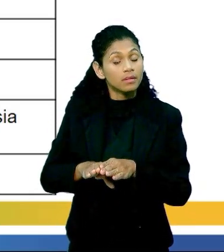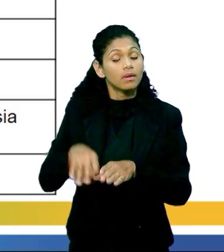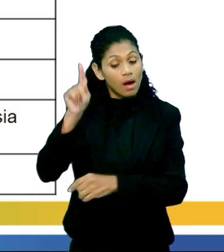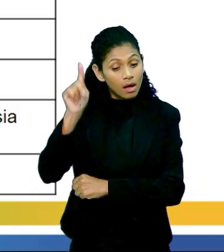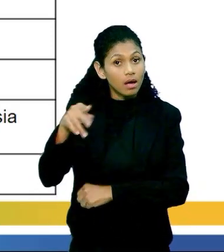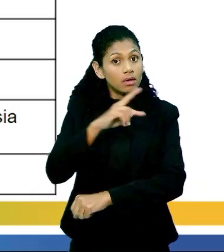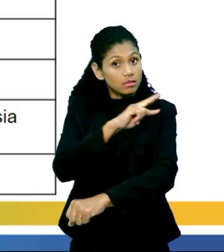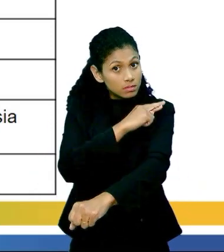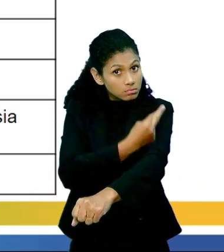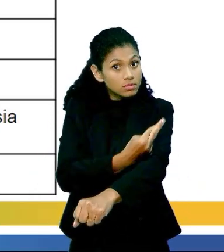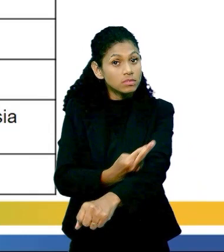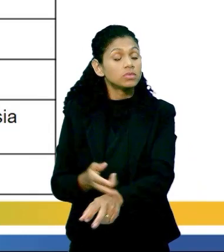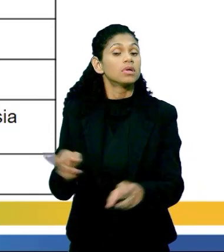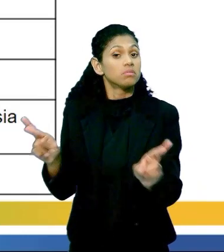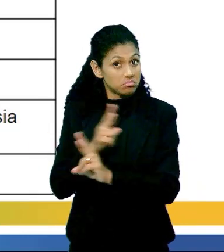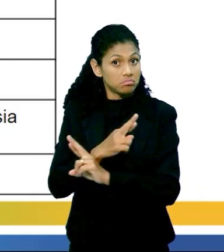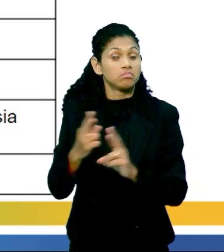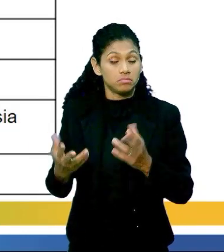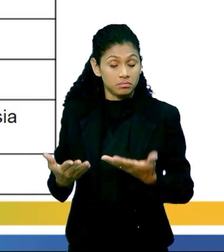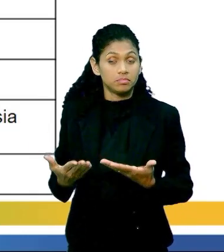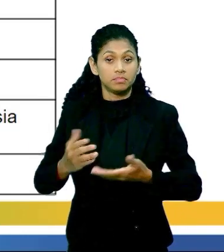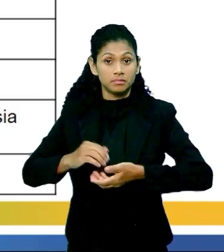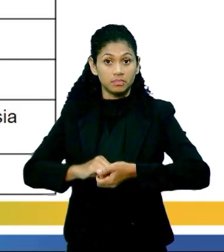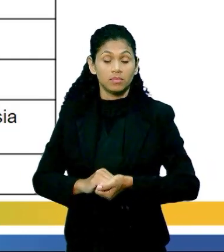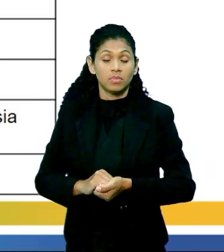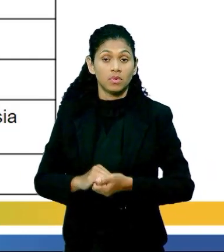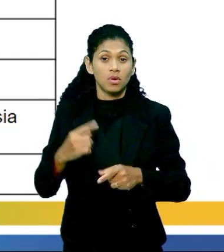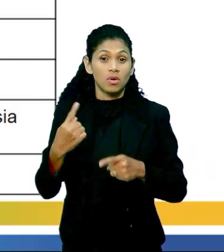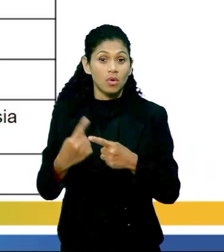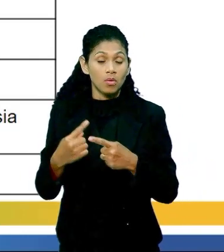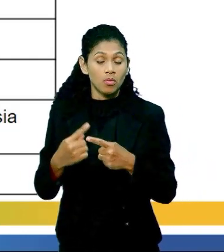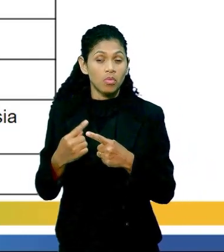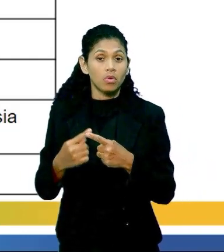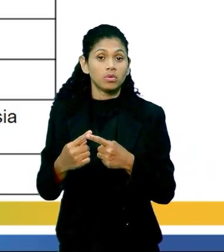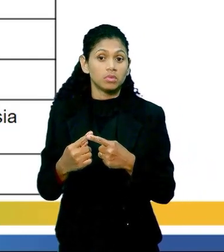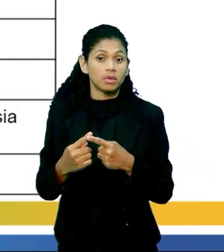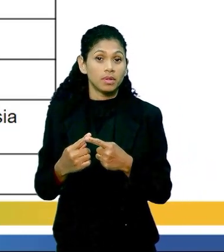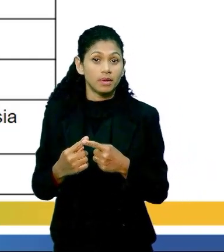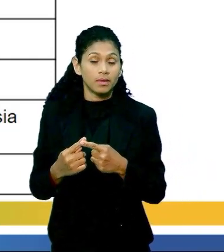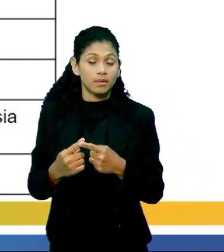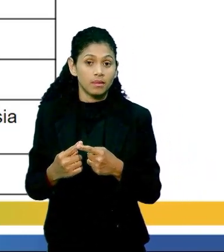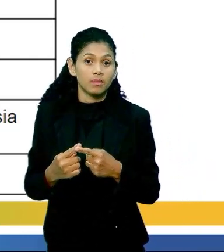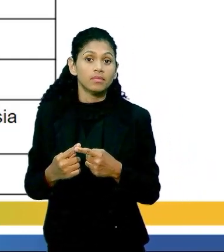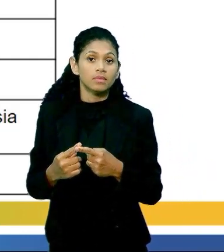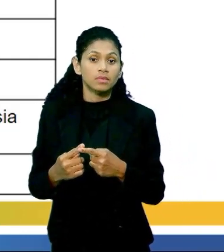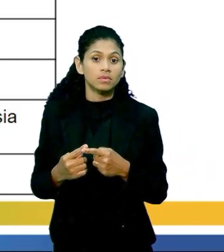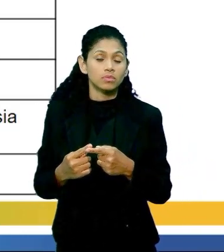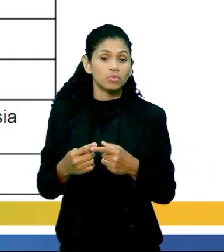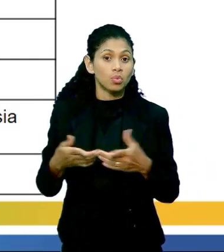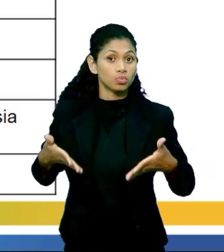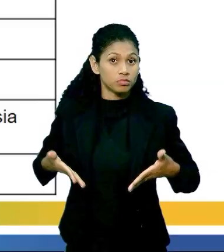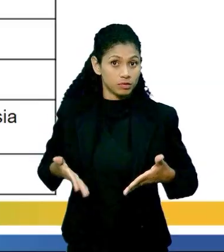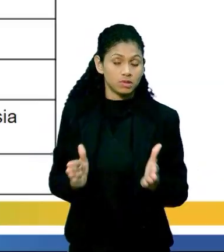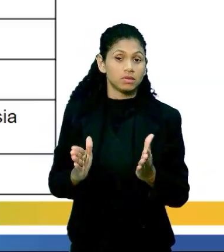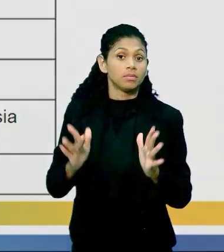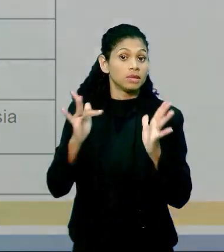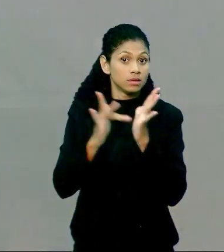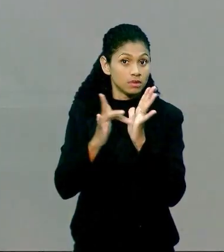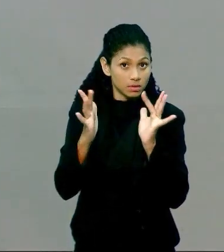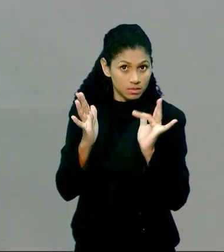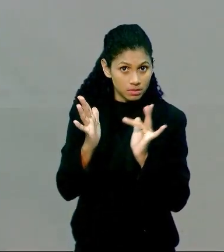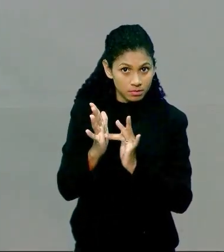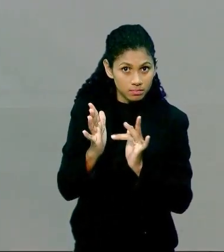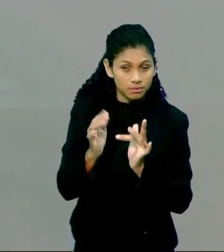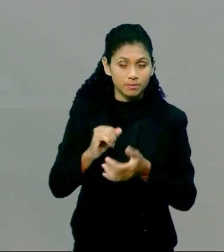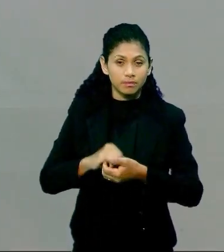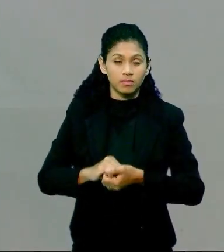com a religião por conta aí de ser o suposto dia do nascimento de Cristo, né? Então, observa aí que quase